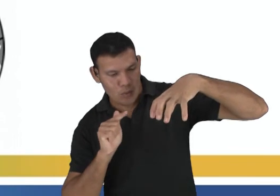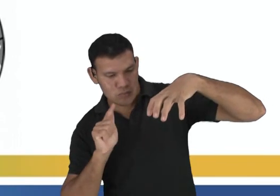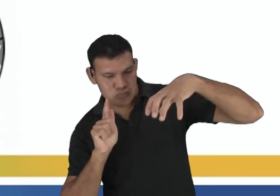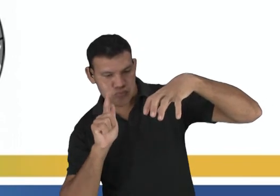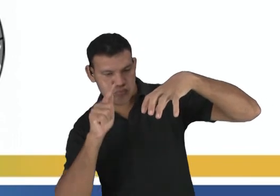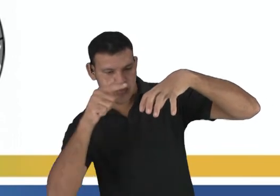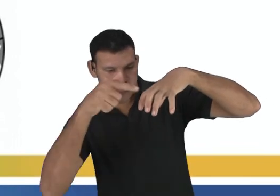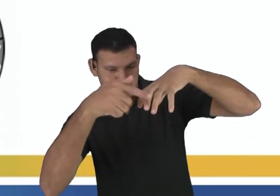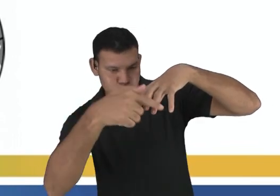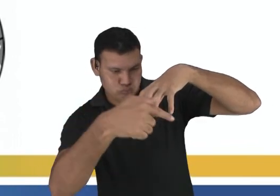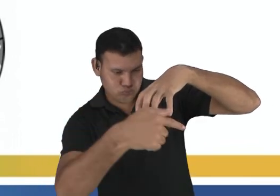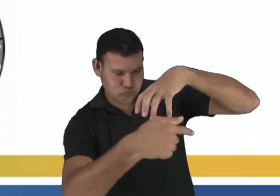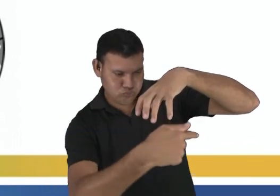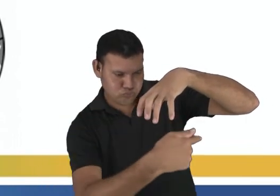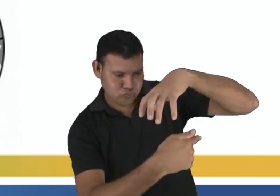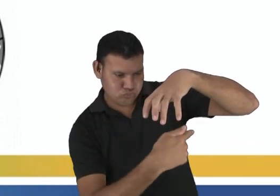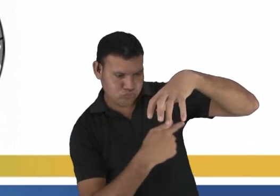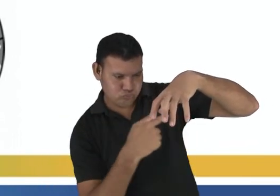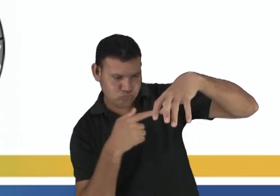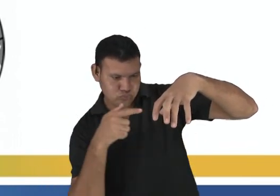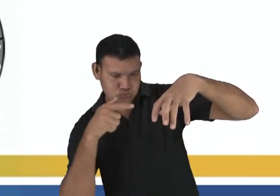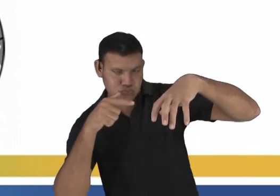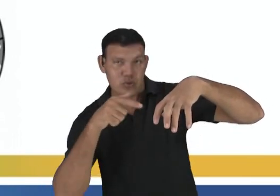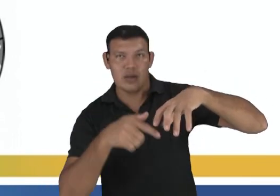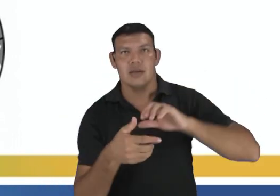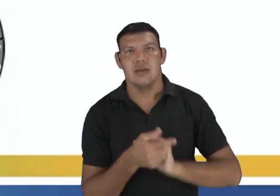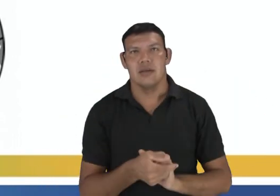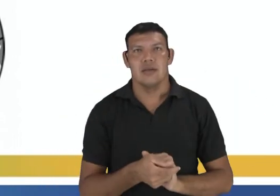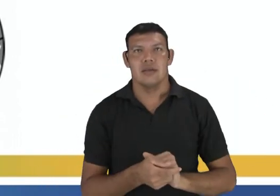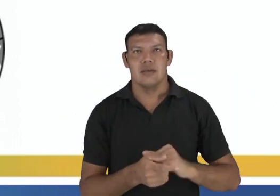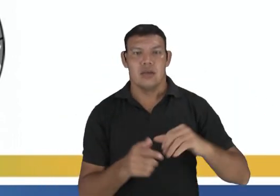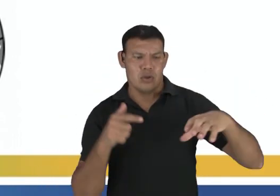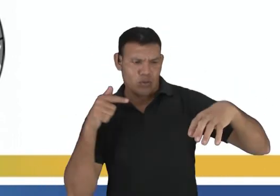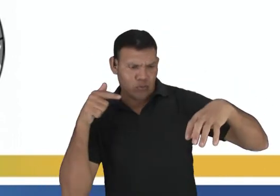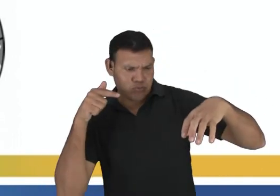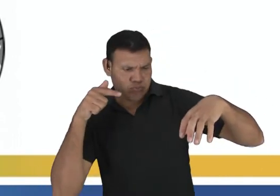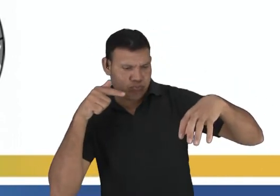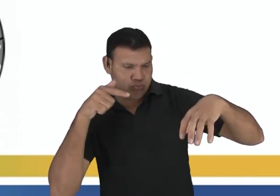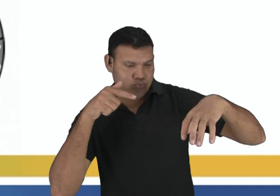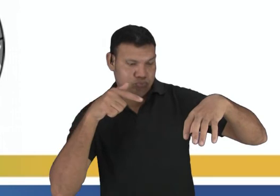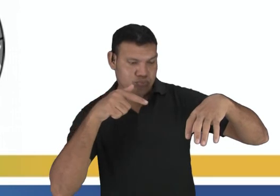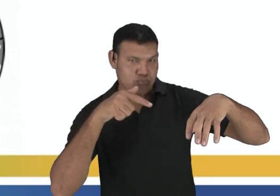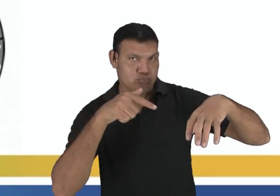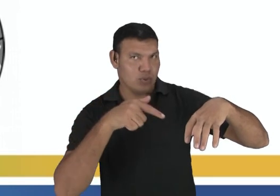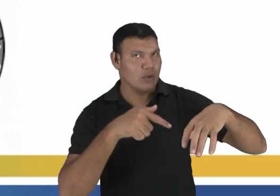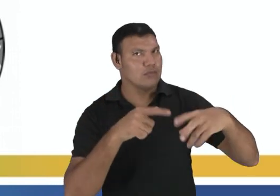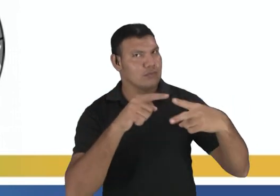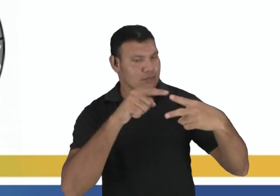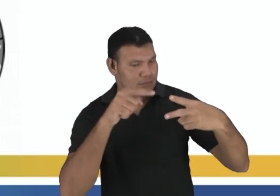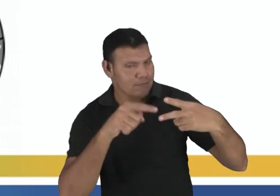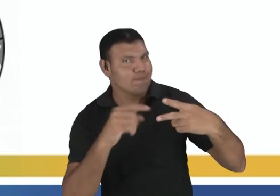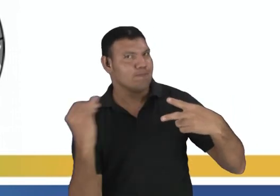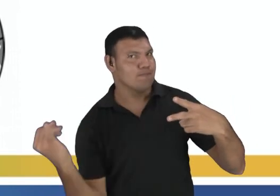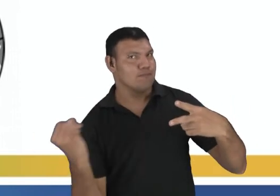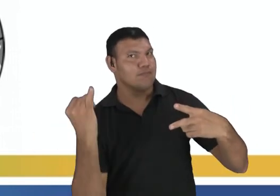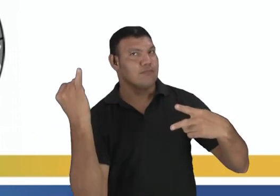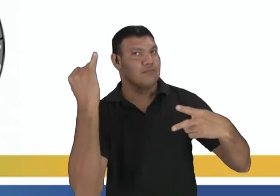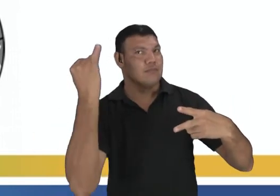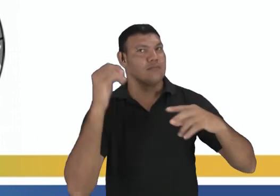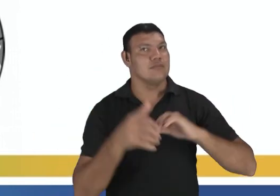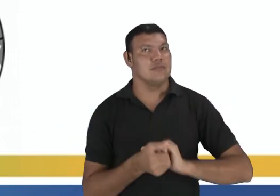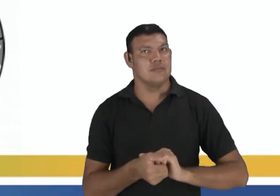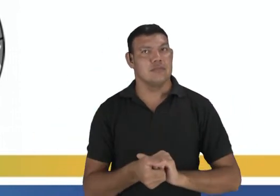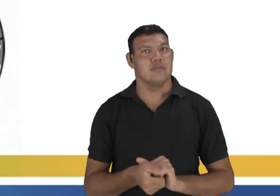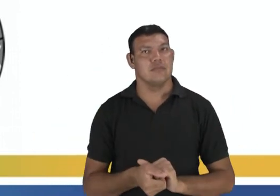né? Então tem essa camada atmosférica. Se um material vem de fora, para entrar na camada atmosférica, duas coisas são bem importantes: